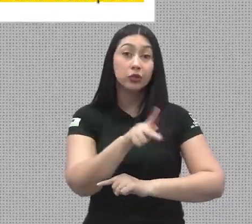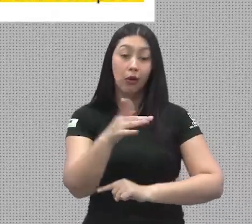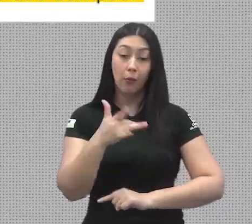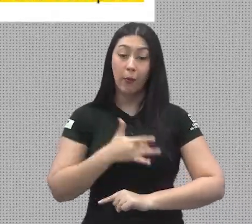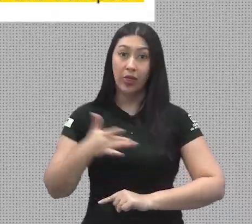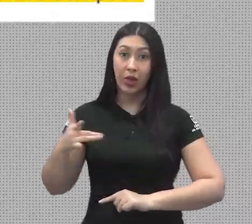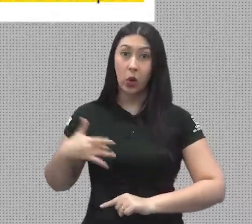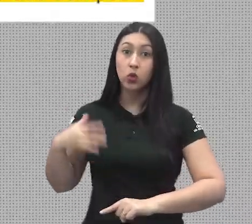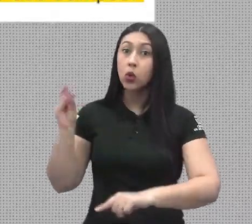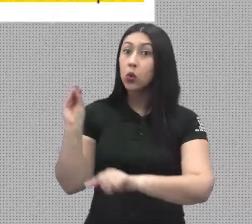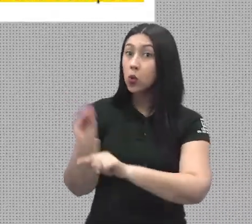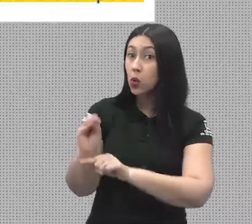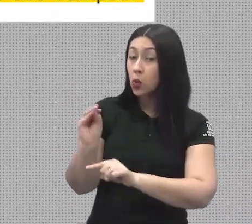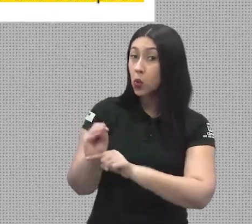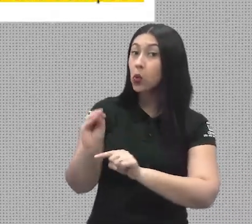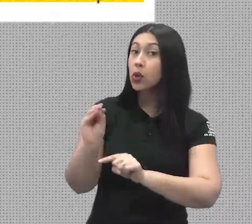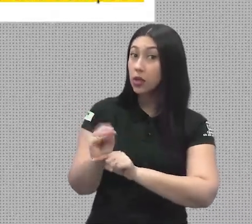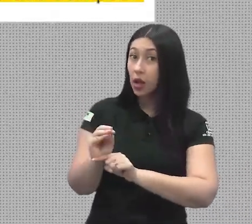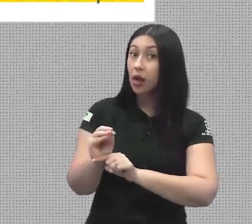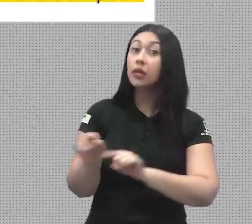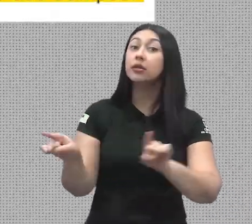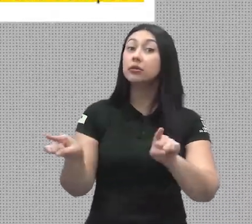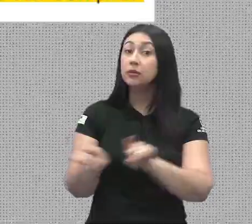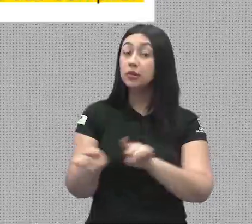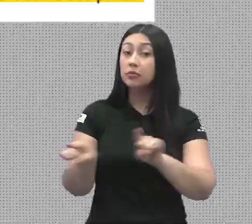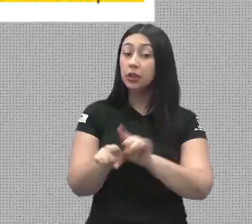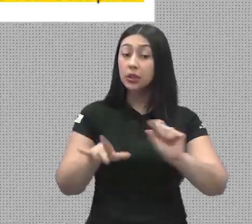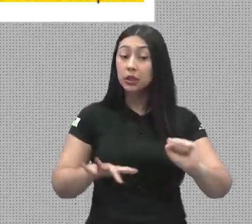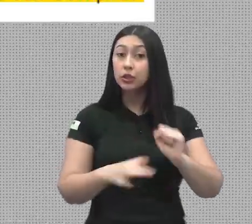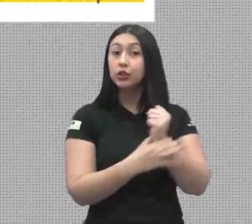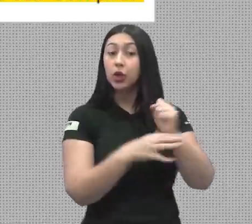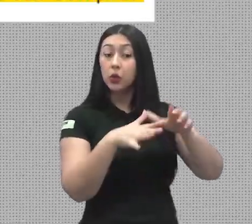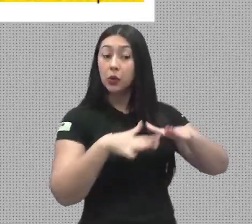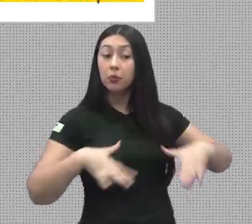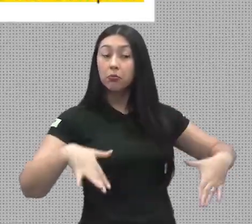institucional para preservar a saúde dos profissionais da educação